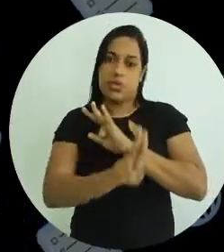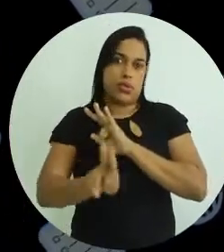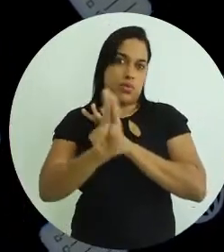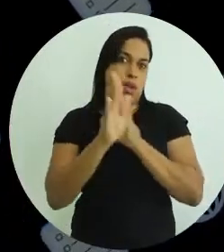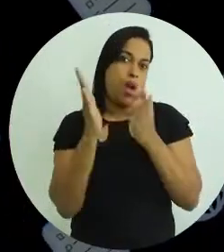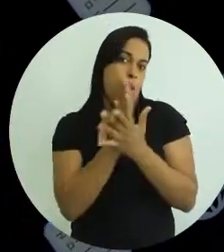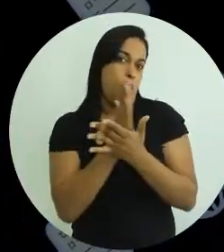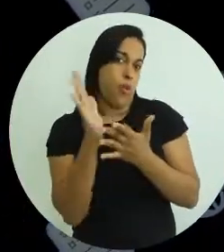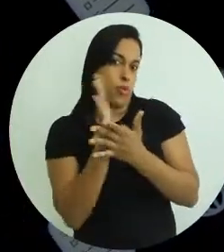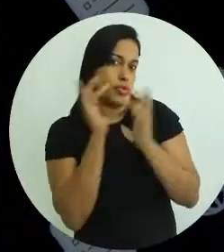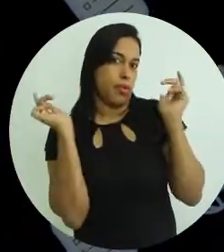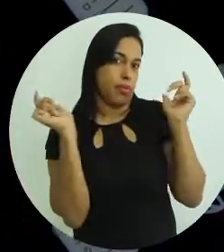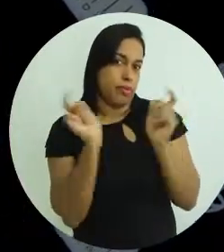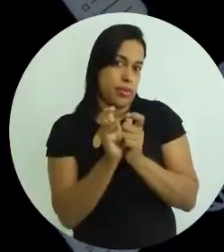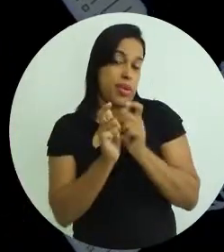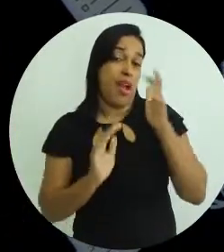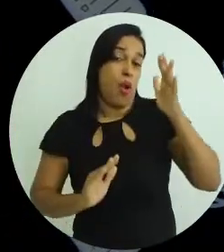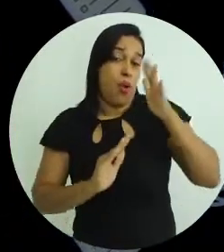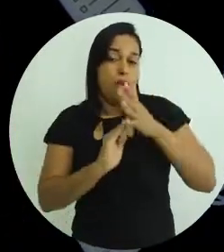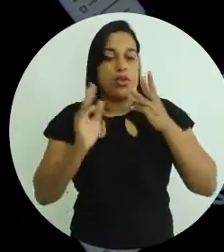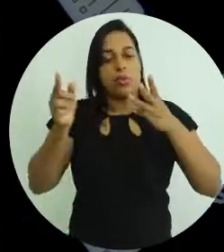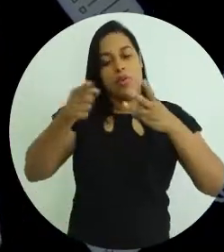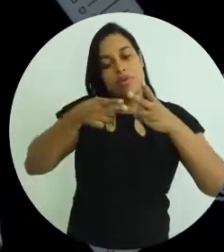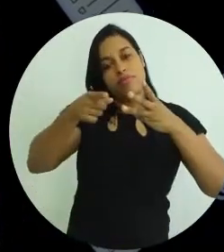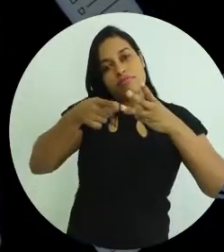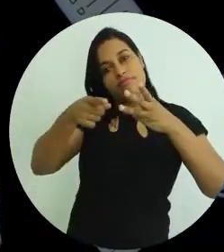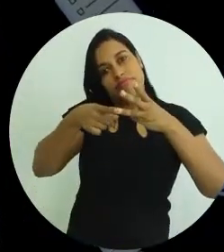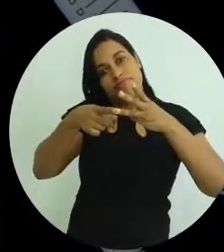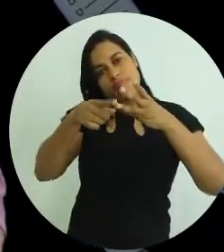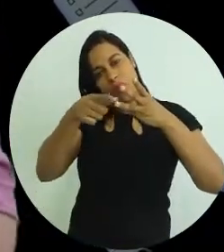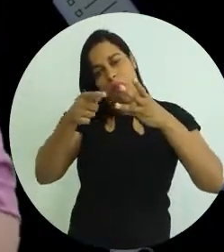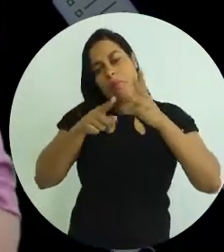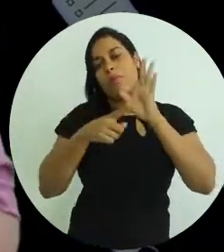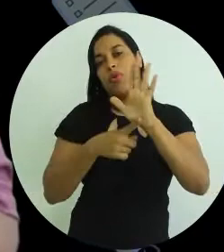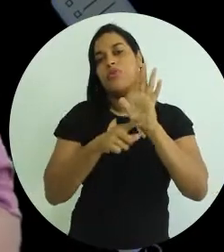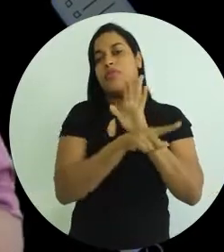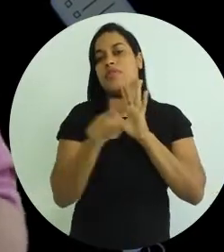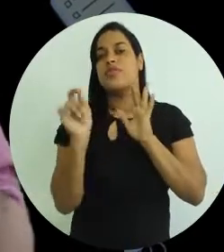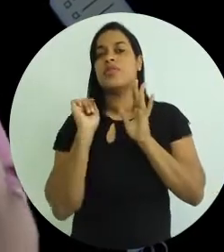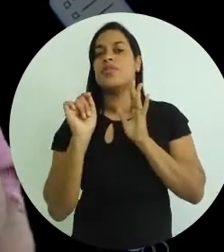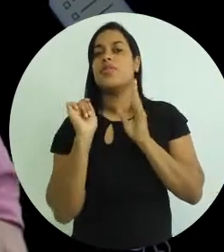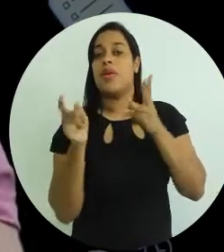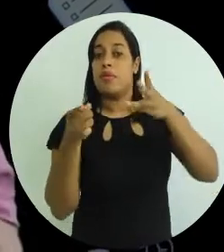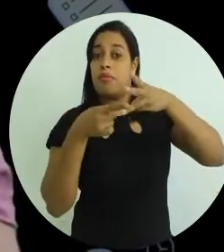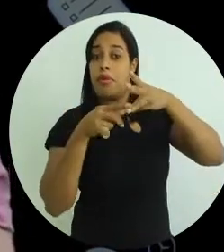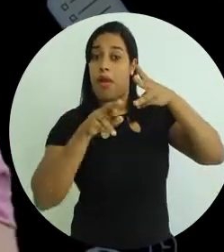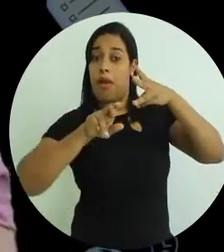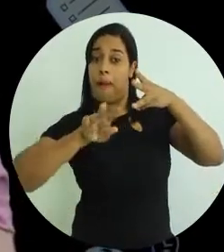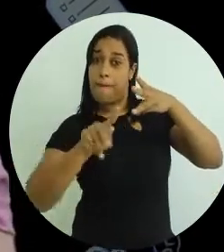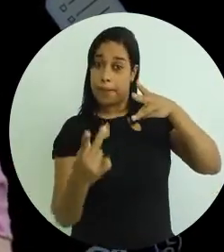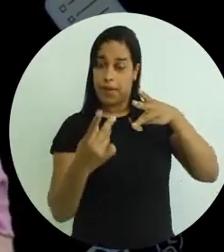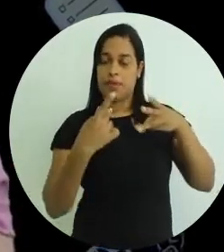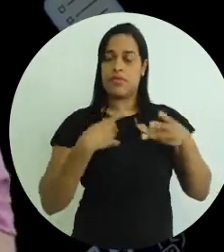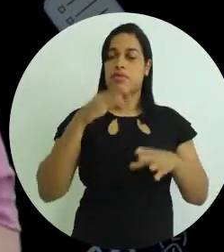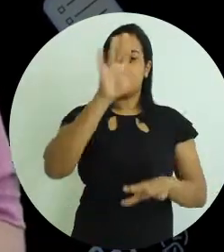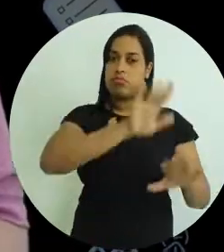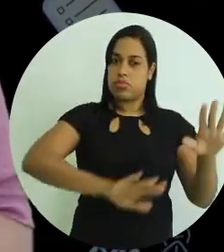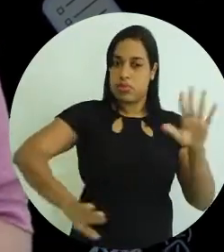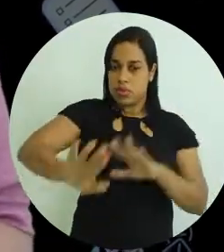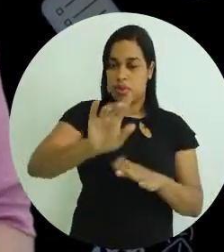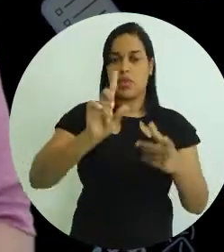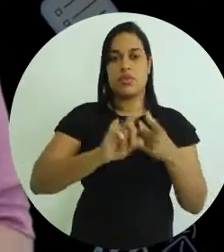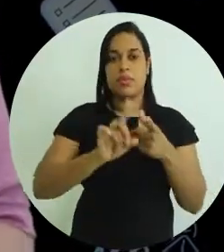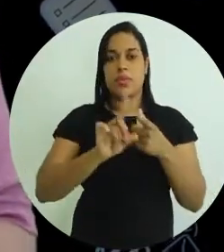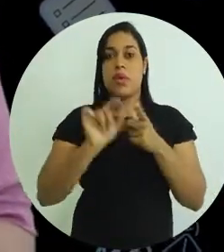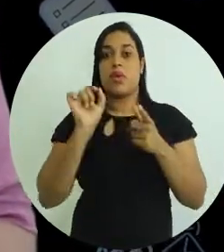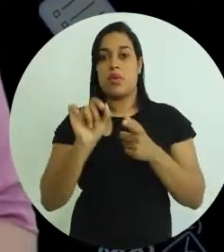alguns. A última característica, gente, que eu queria mostrar para vocês do ERP, que a gente tivesse um pouco mais de cuidado, é